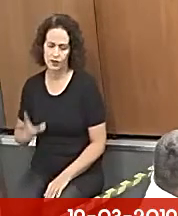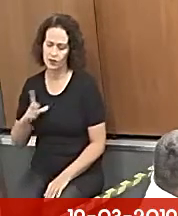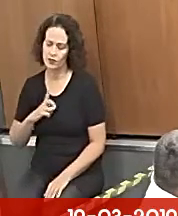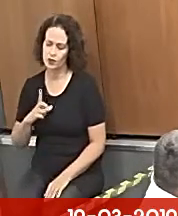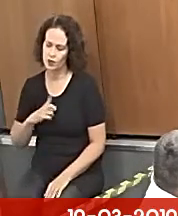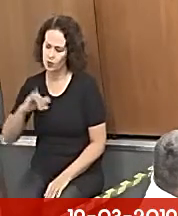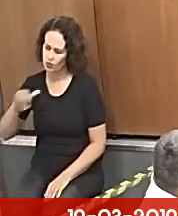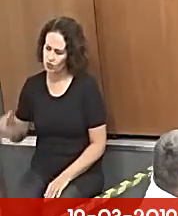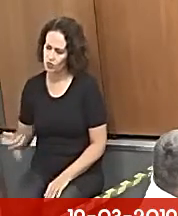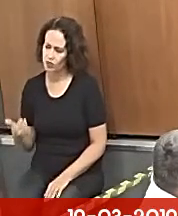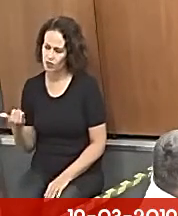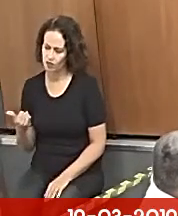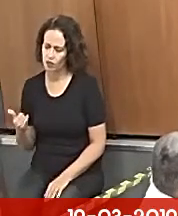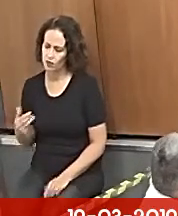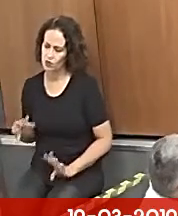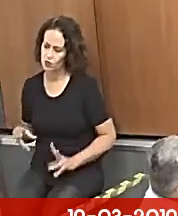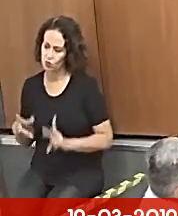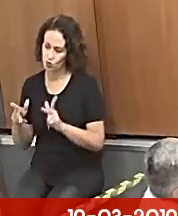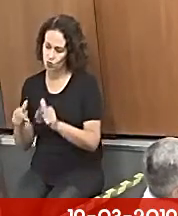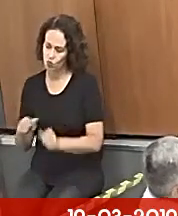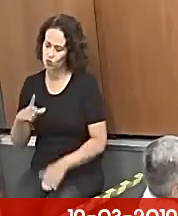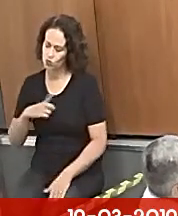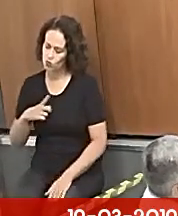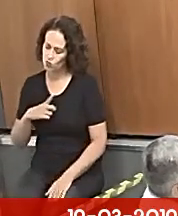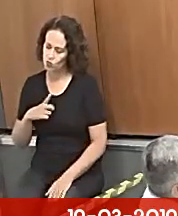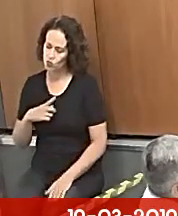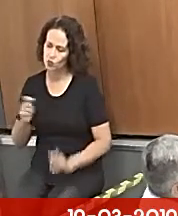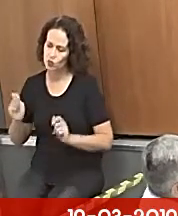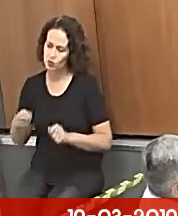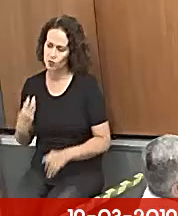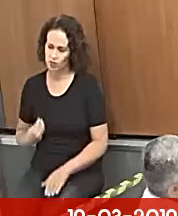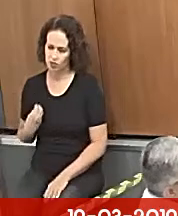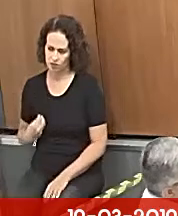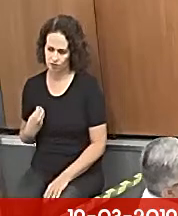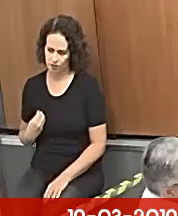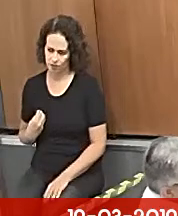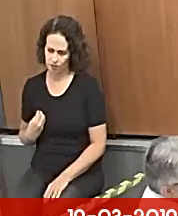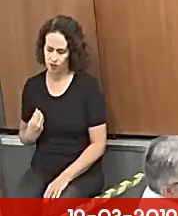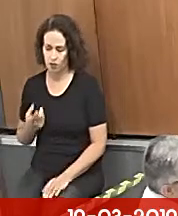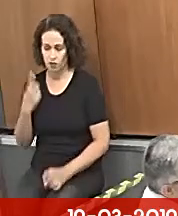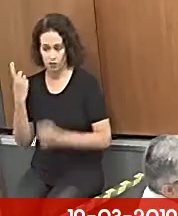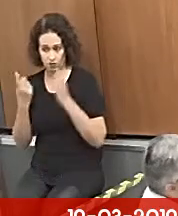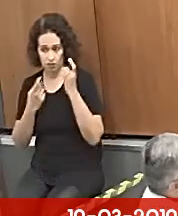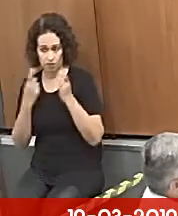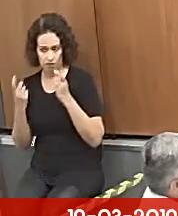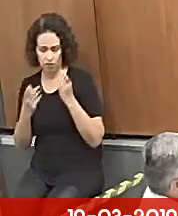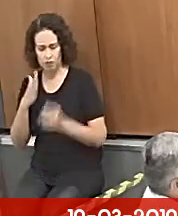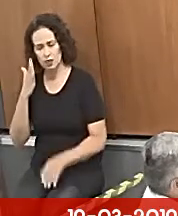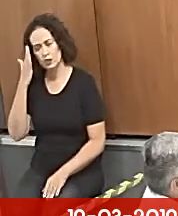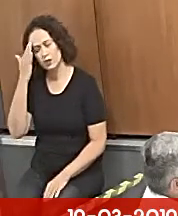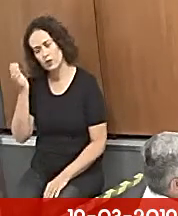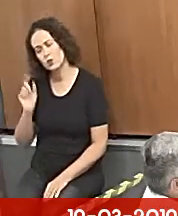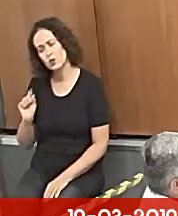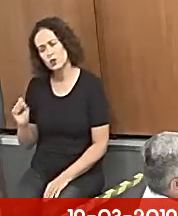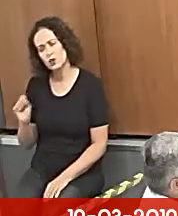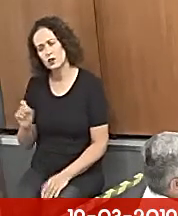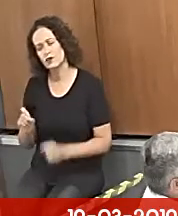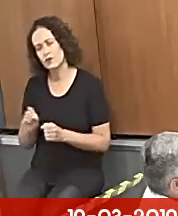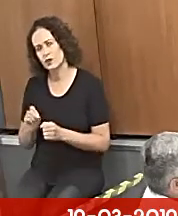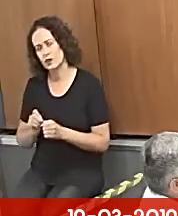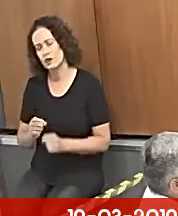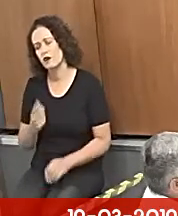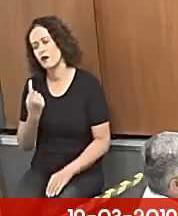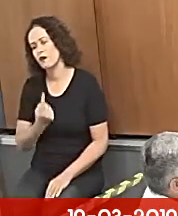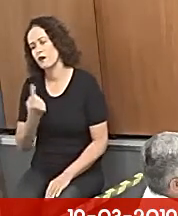todos tenham condições de participar a nossa preocupação e decidir o que fazer em cada uma dessas datas